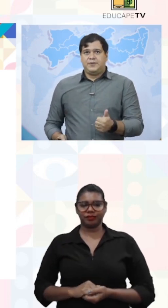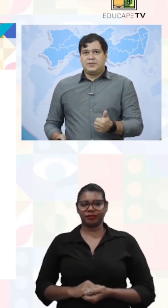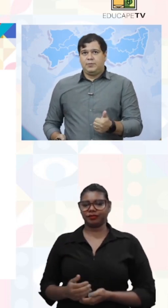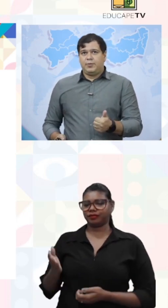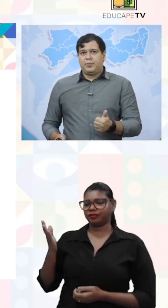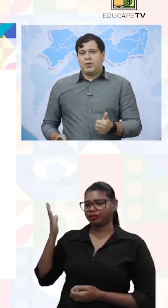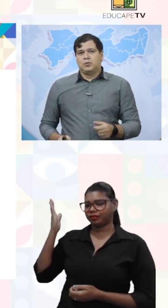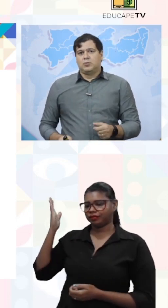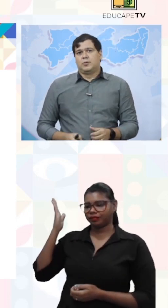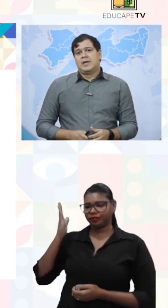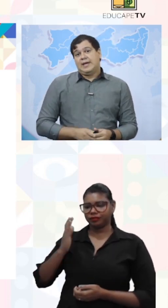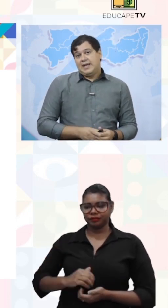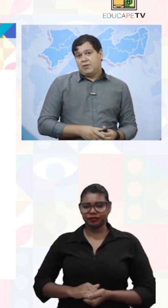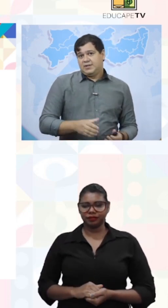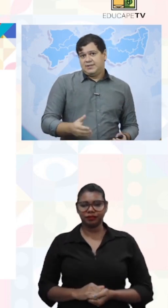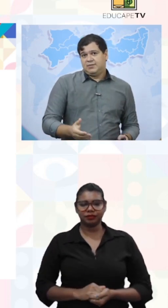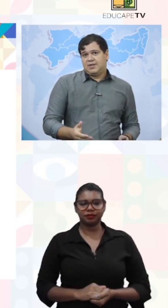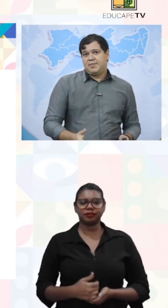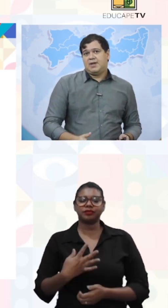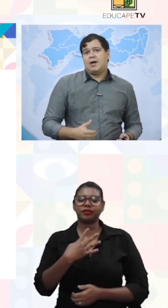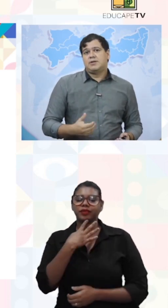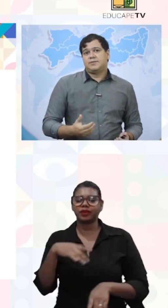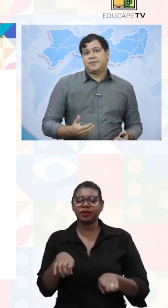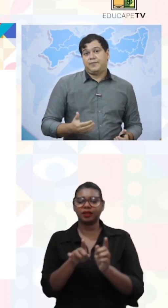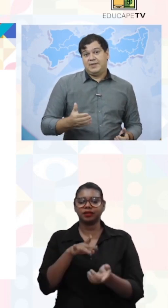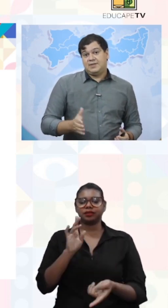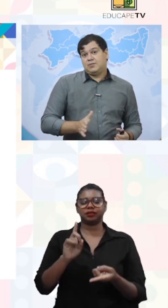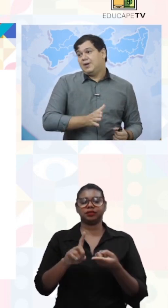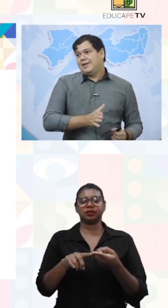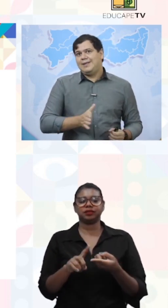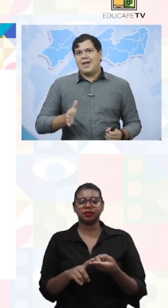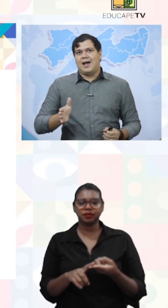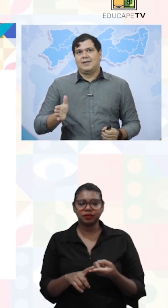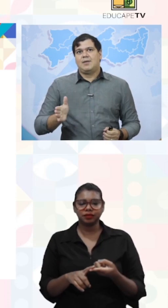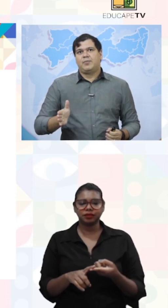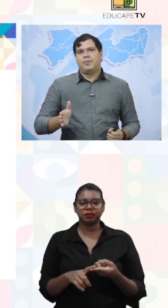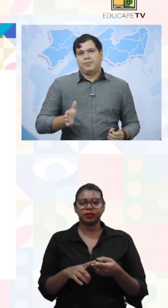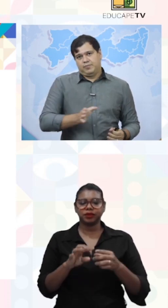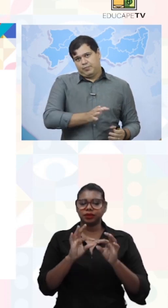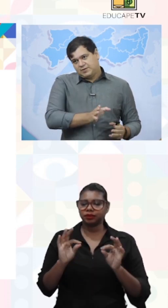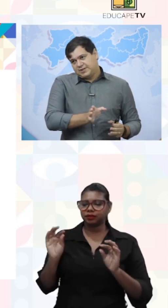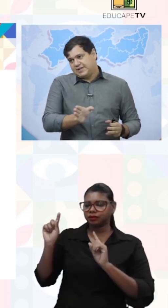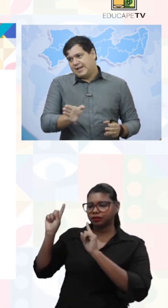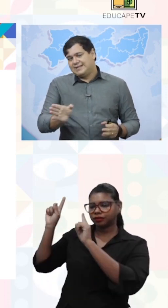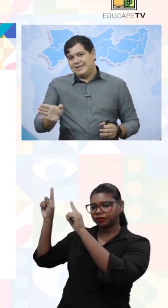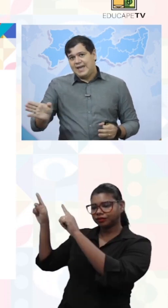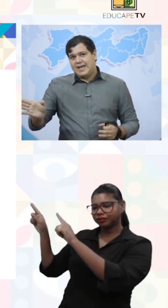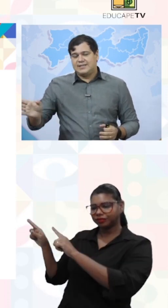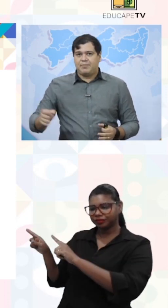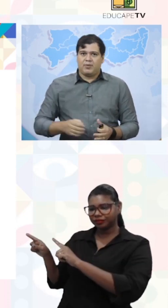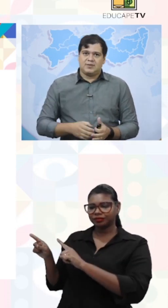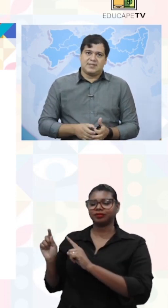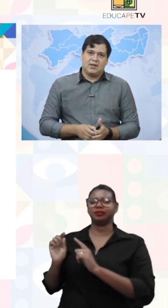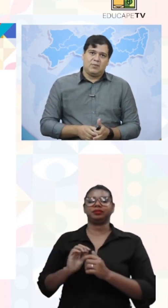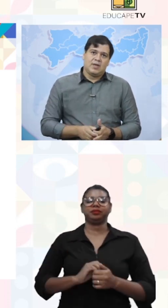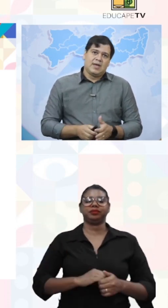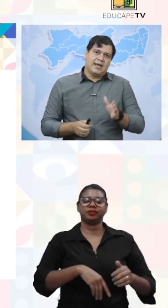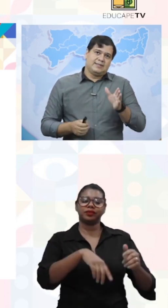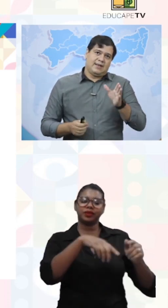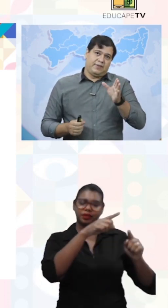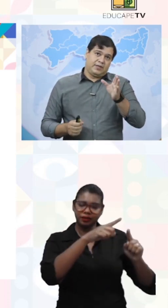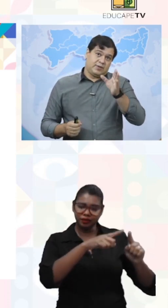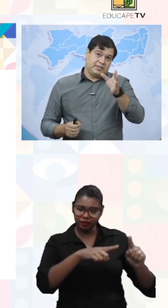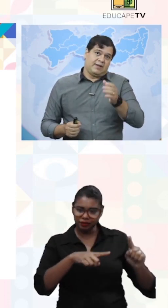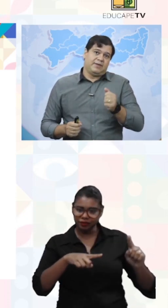Arranjo físico por produto. Ele é conhecido também como arranjo físico linear, né? Ou seja, ela segue essa produção,